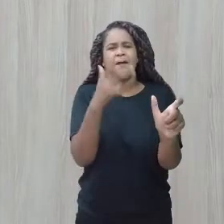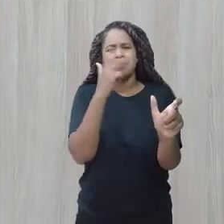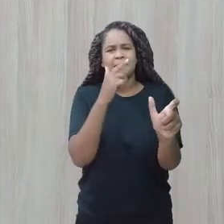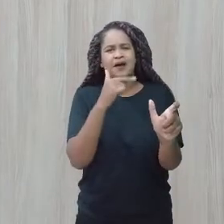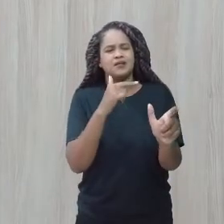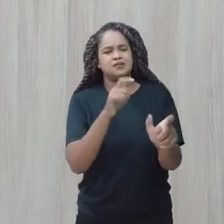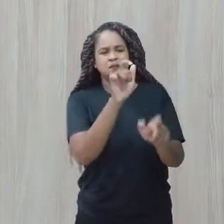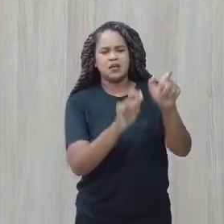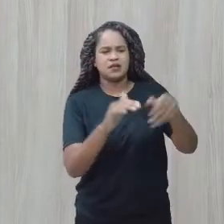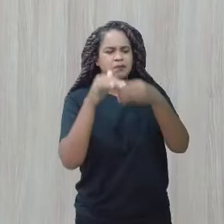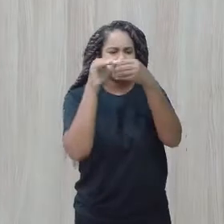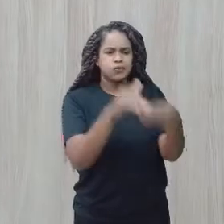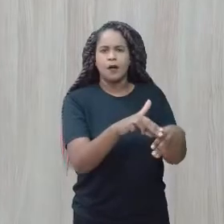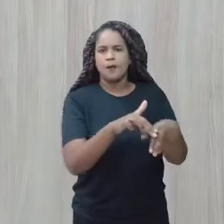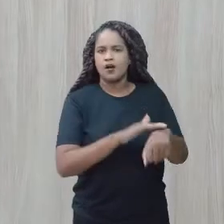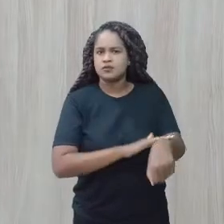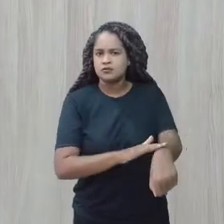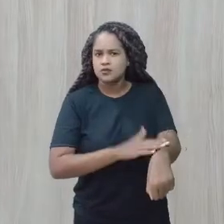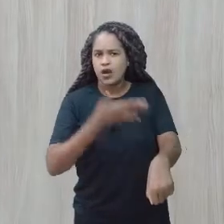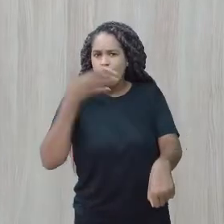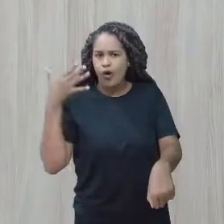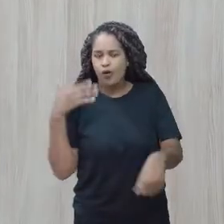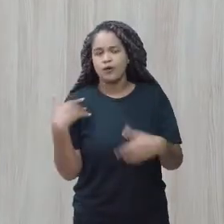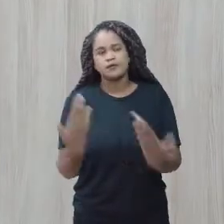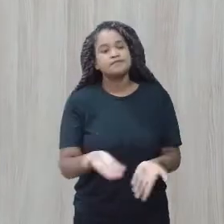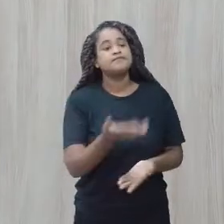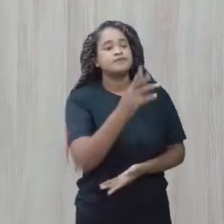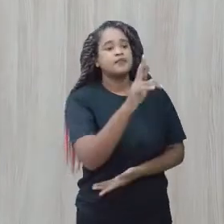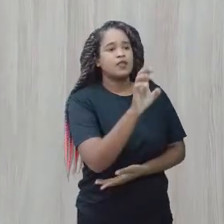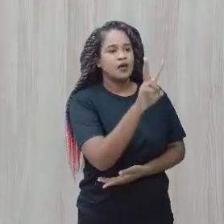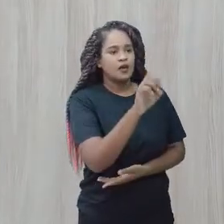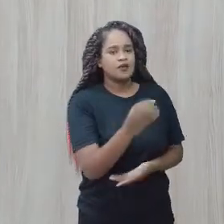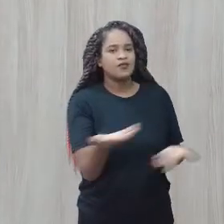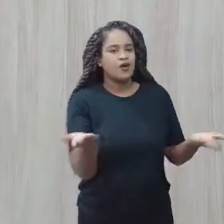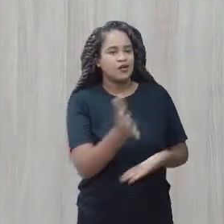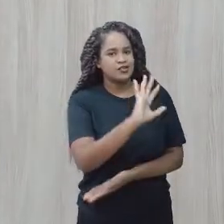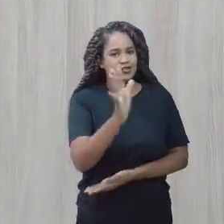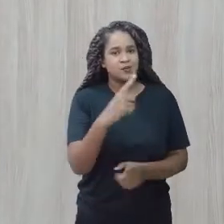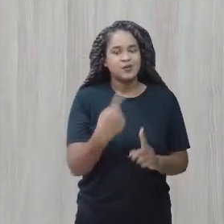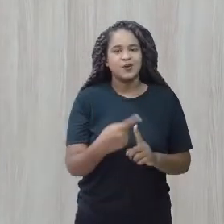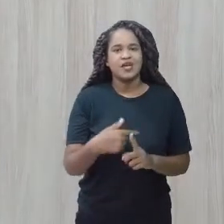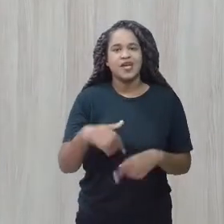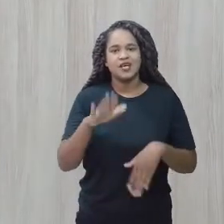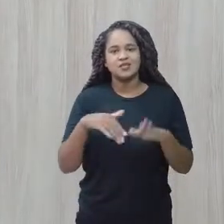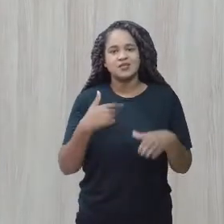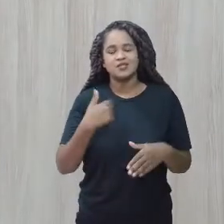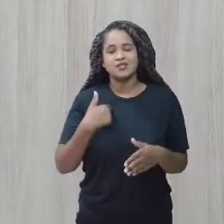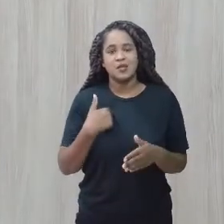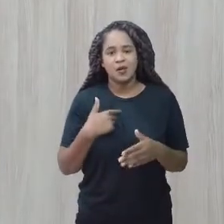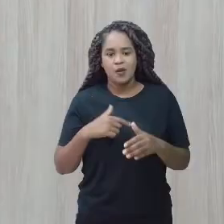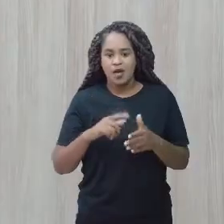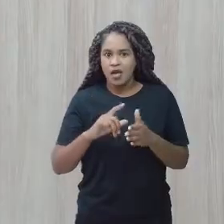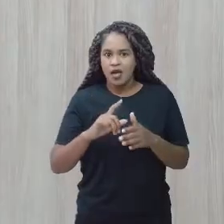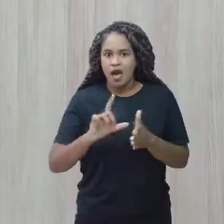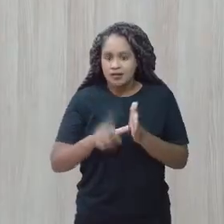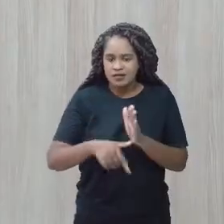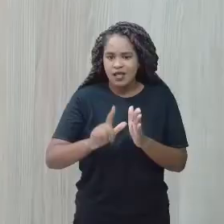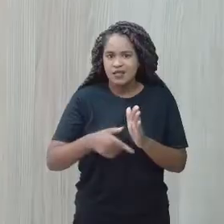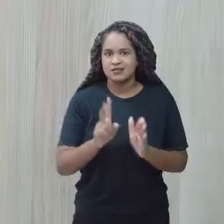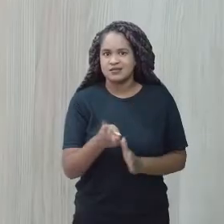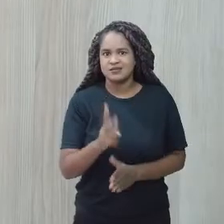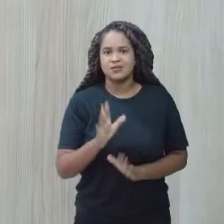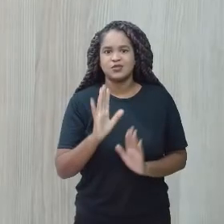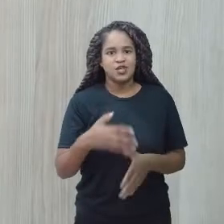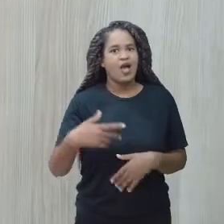sejam diminuídas por causa da cor da pele. Então, Revo vai se despedir, porque toda vez eu roubo um pouquinho da aula de Bel e ela já me deu uma bronca.